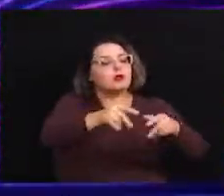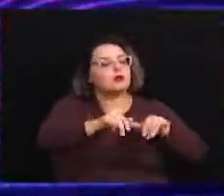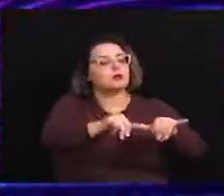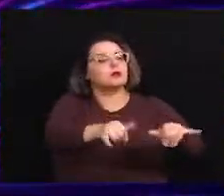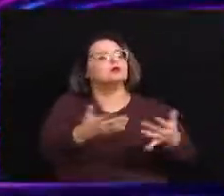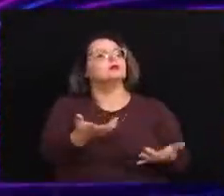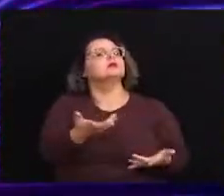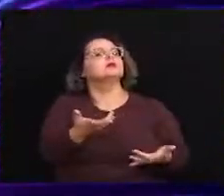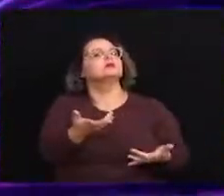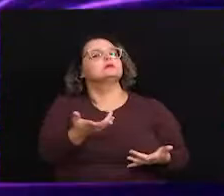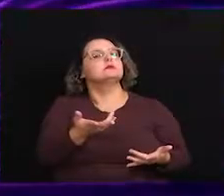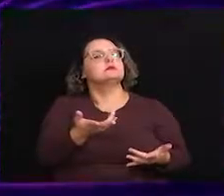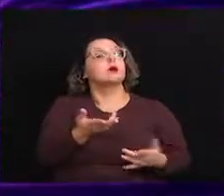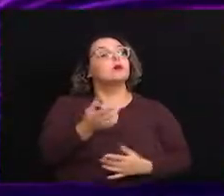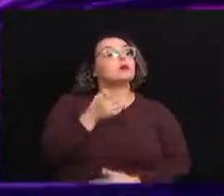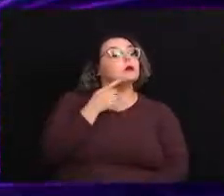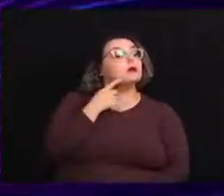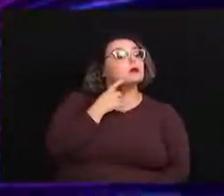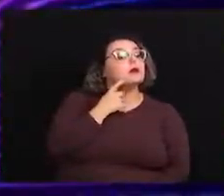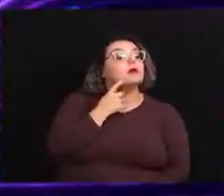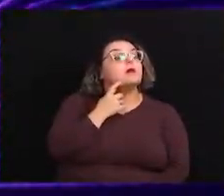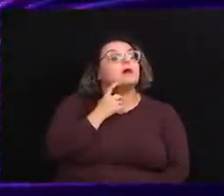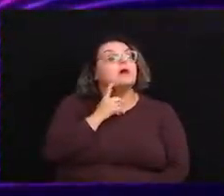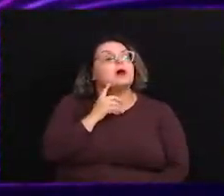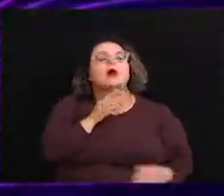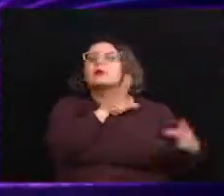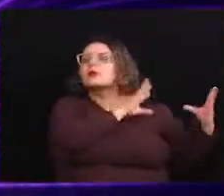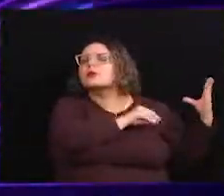que é o ser humano, e o ser humano, ele sempre rende muito.